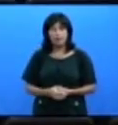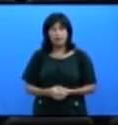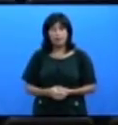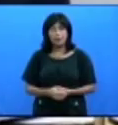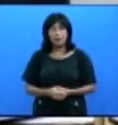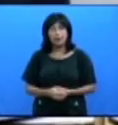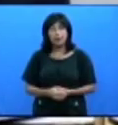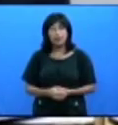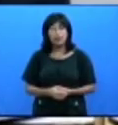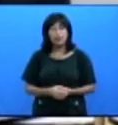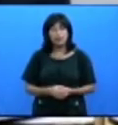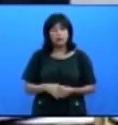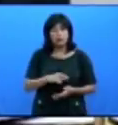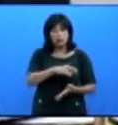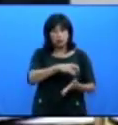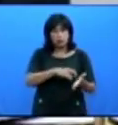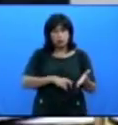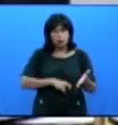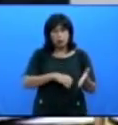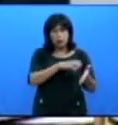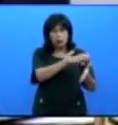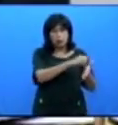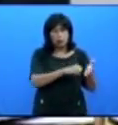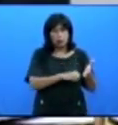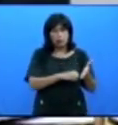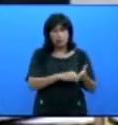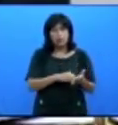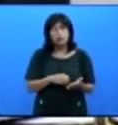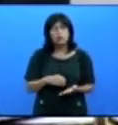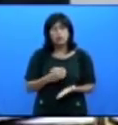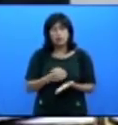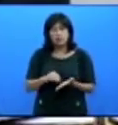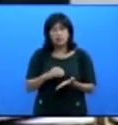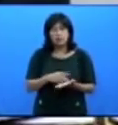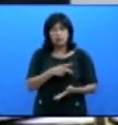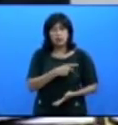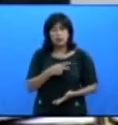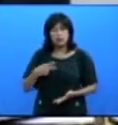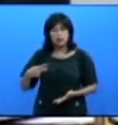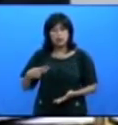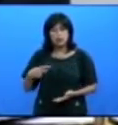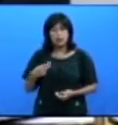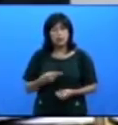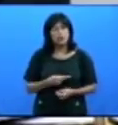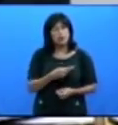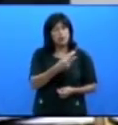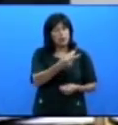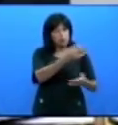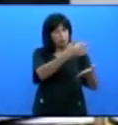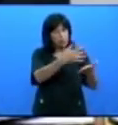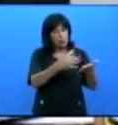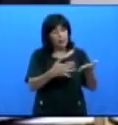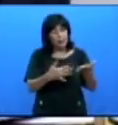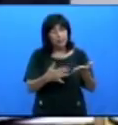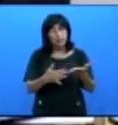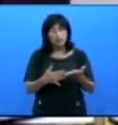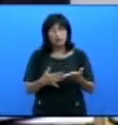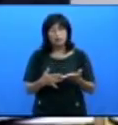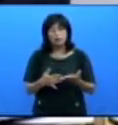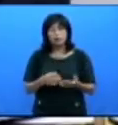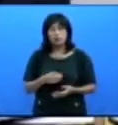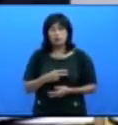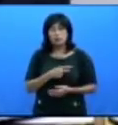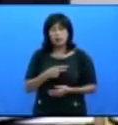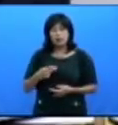Ofício assinado pelo senhor secretário municipal de Saúde. Enviamos a Vossa Excelência relatório, audiência pública da